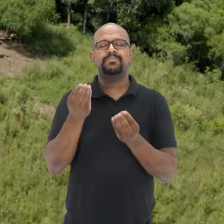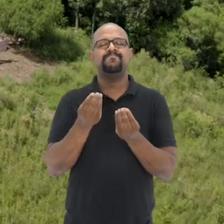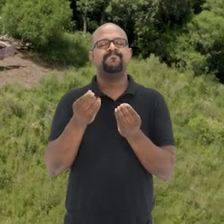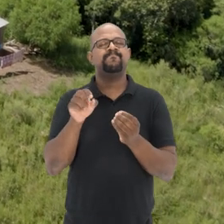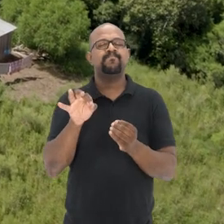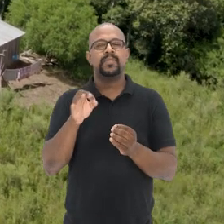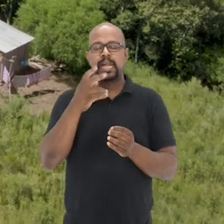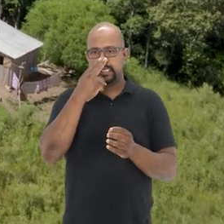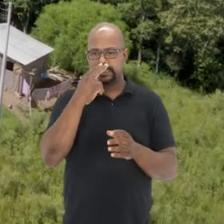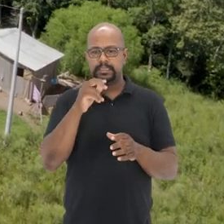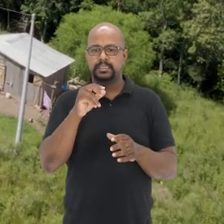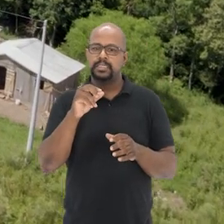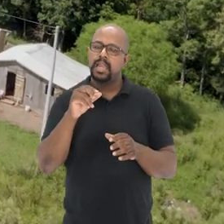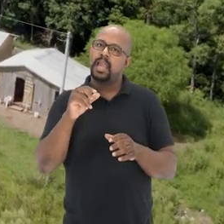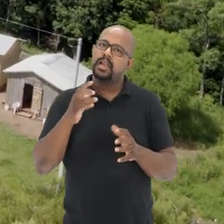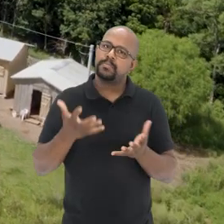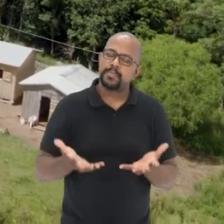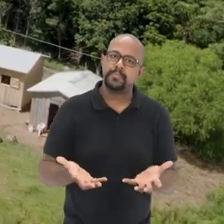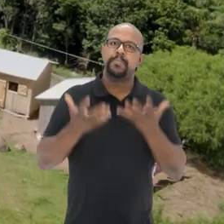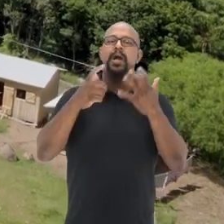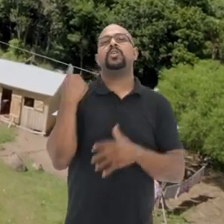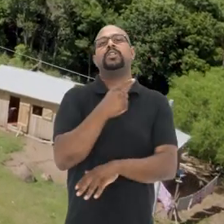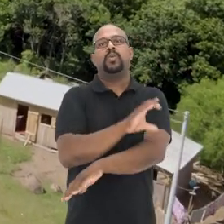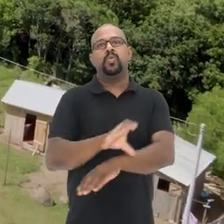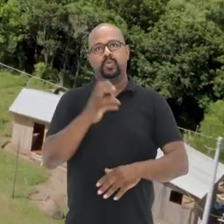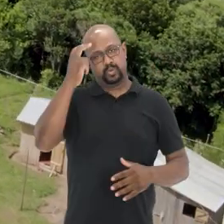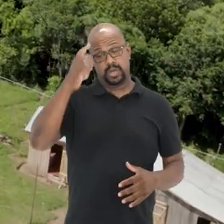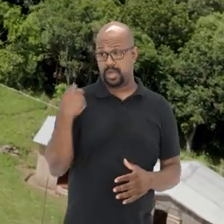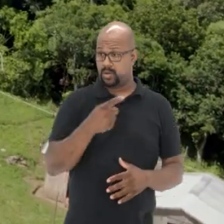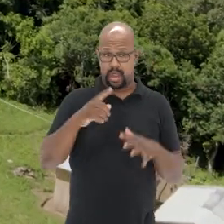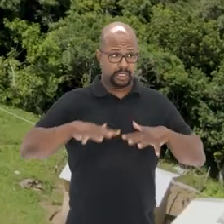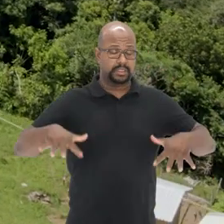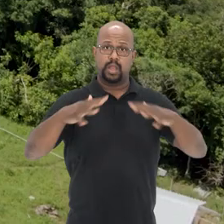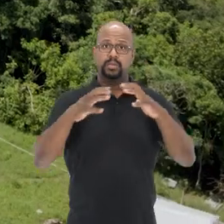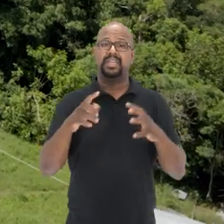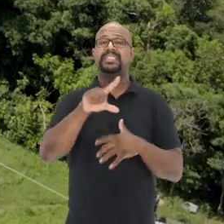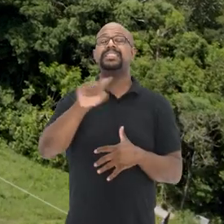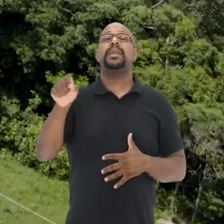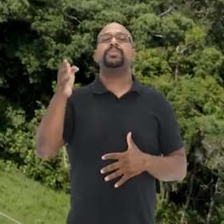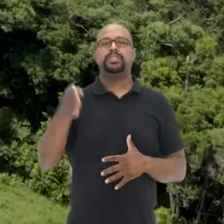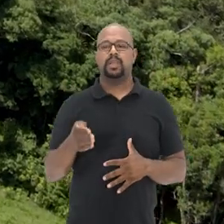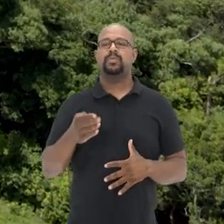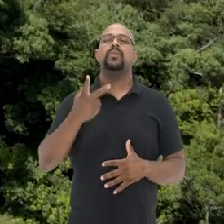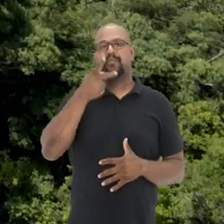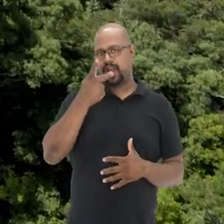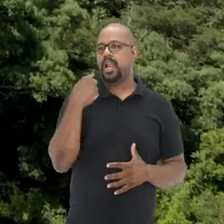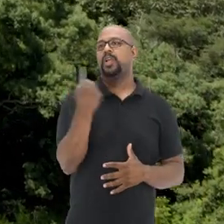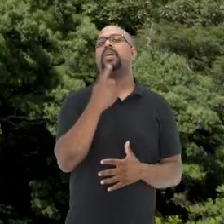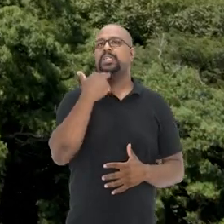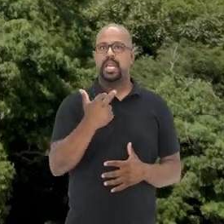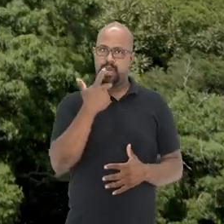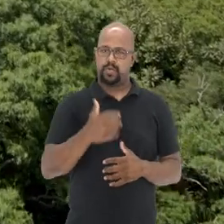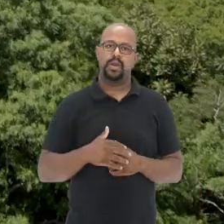uma ferramenta para revitalizar a nossa cultura. A nossa aldeia é 100% falante na nossa